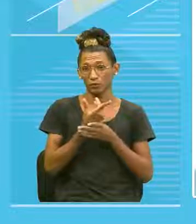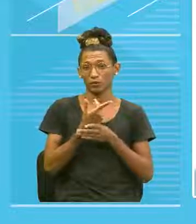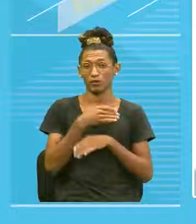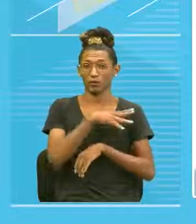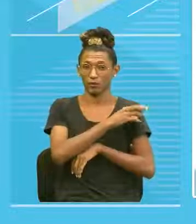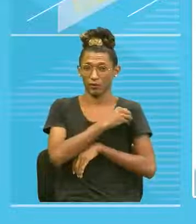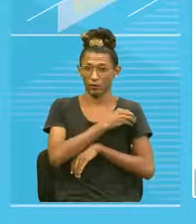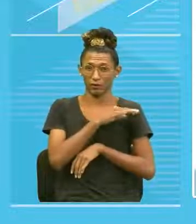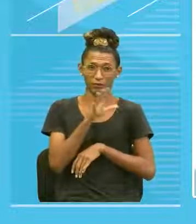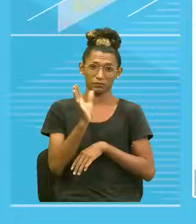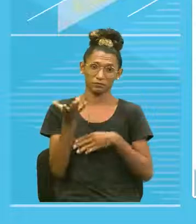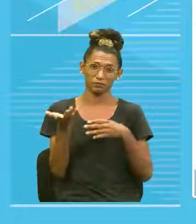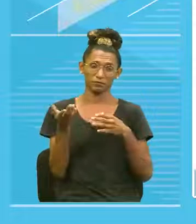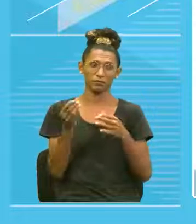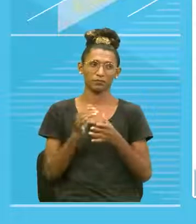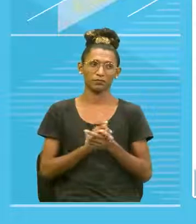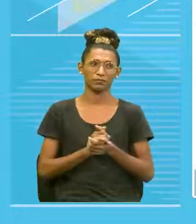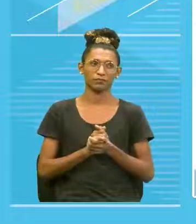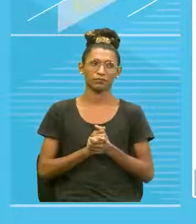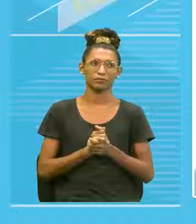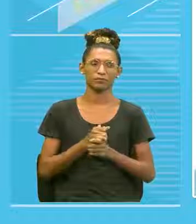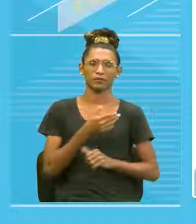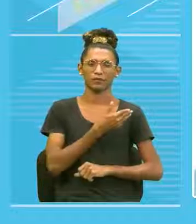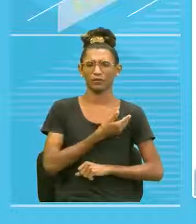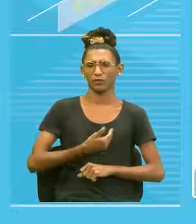E aí o governo brasileiro cana-de-açúcar